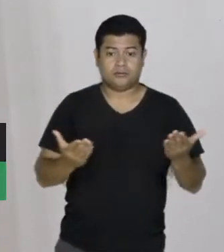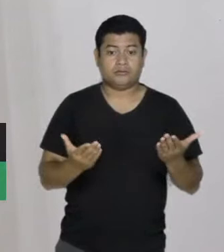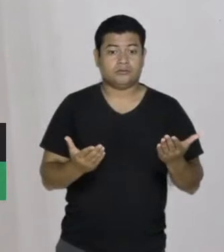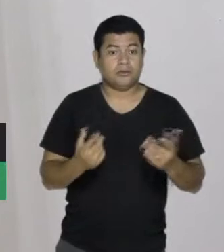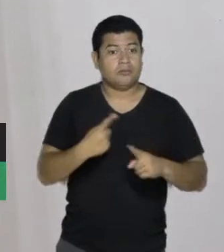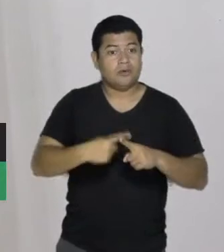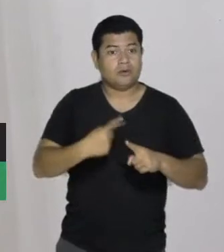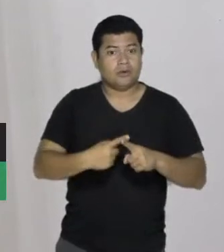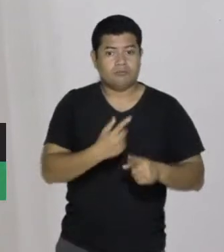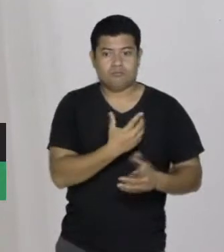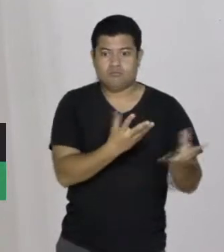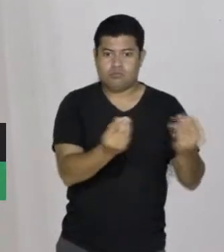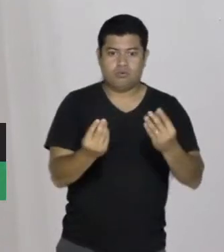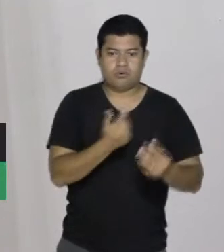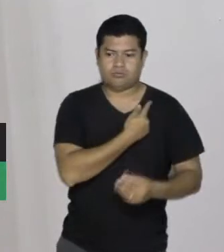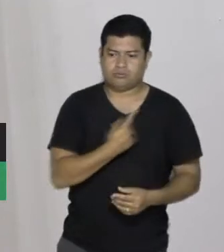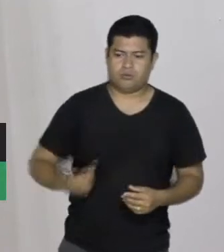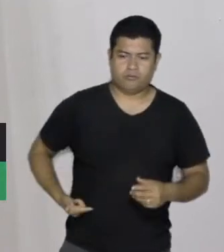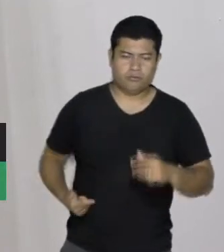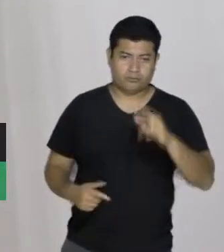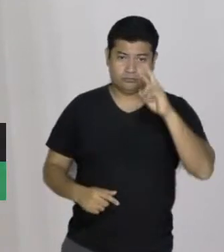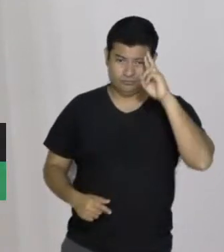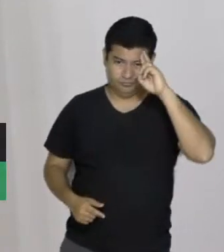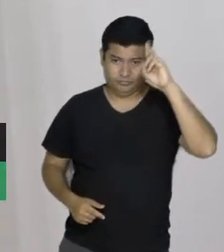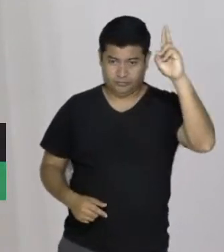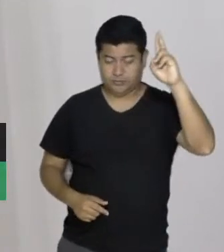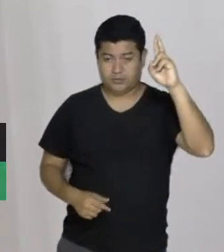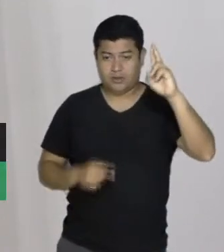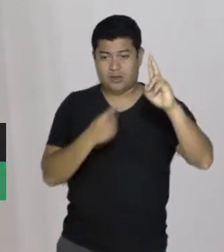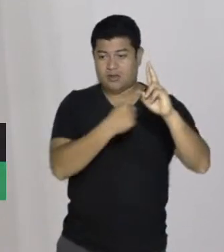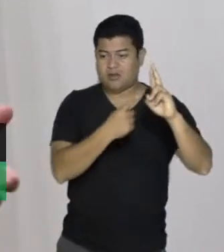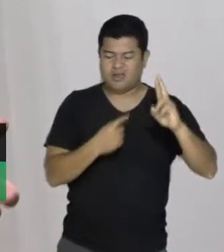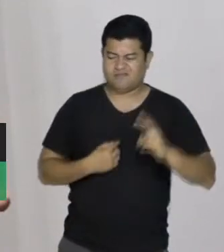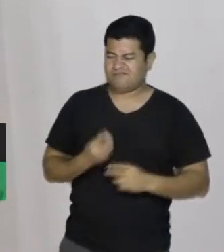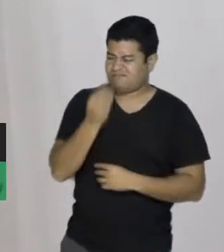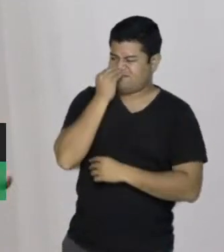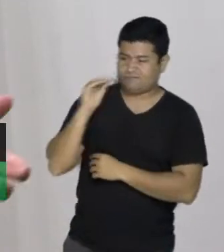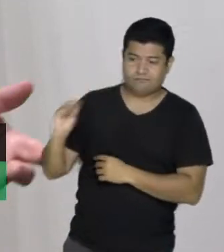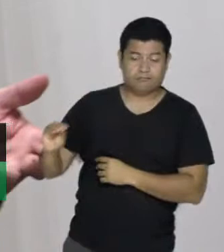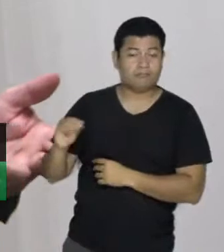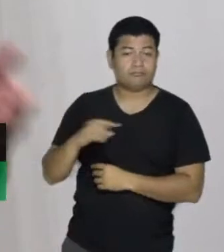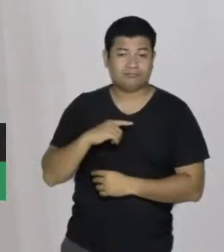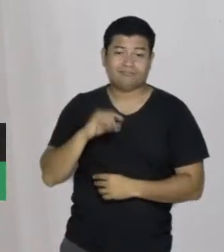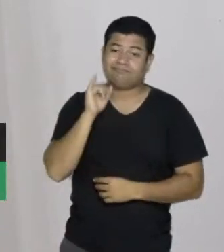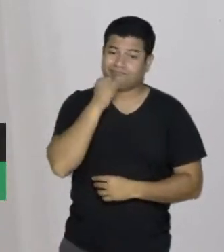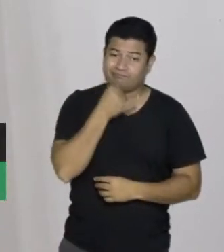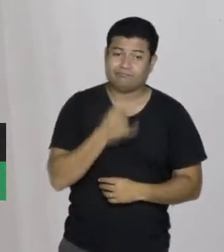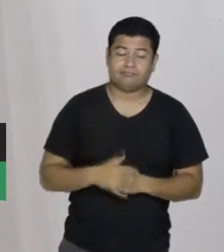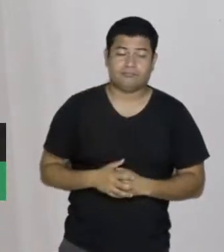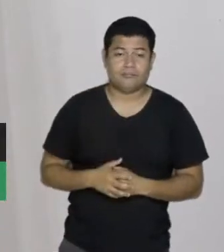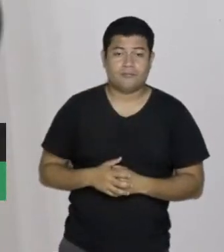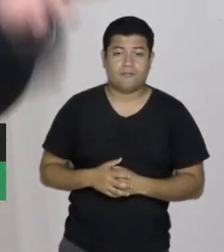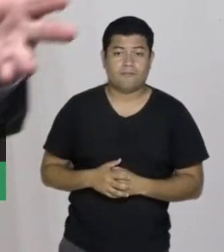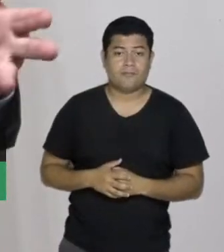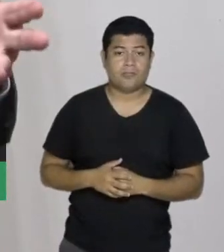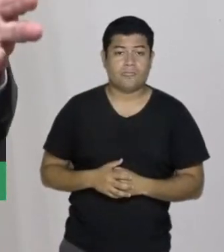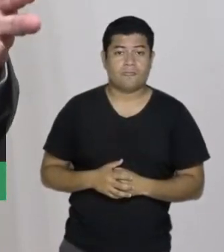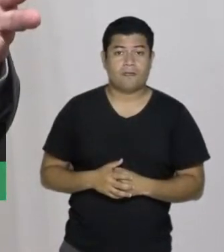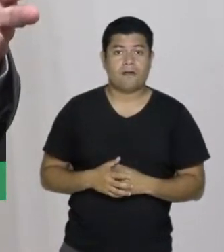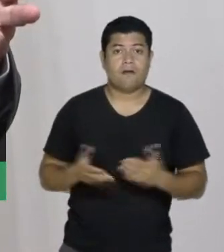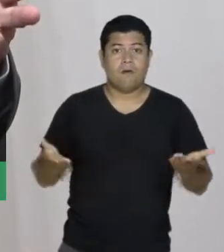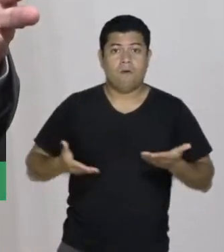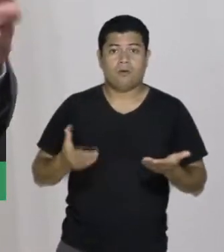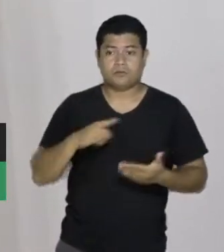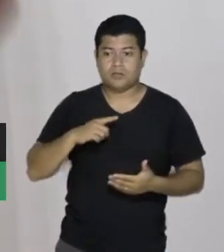poderes infelizmente e nós temos uma energia hoje que ela explora